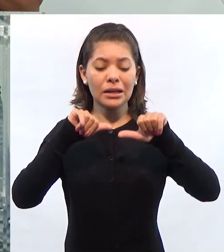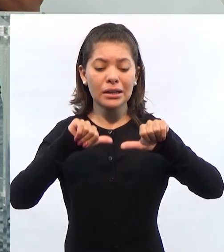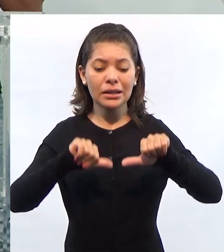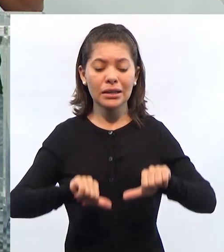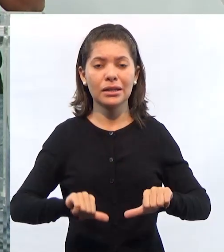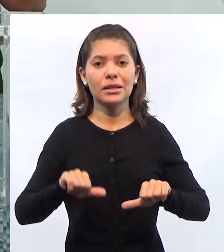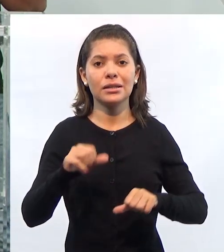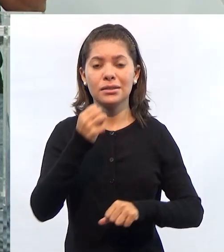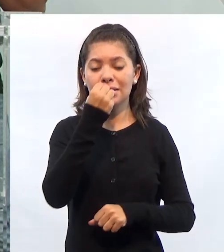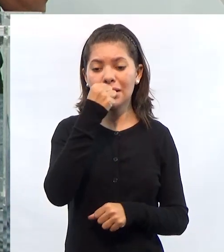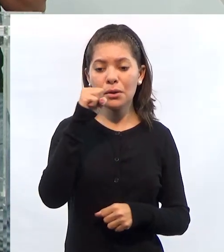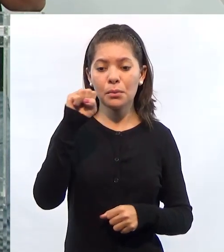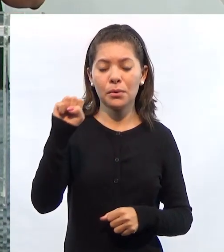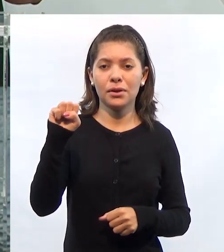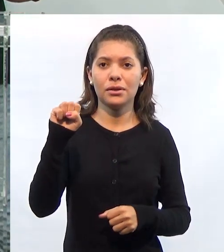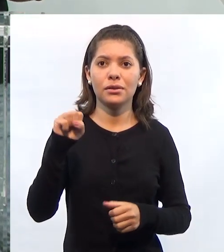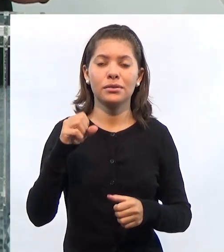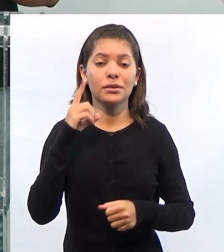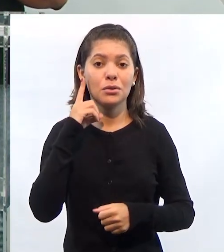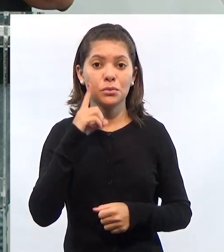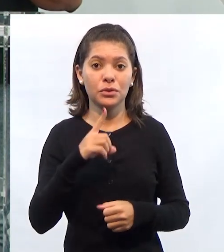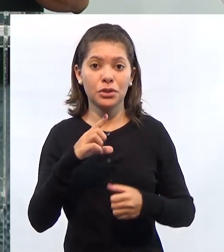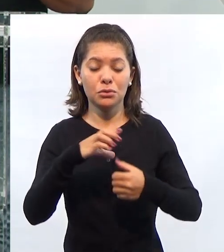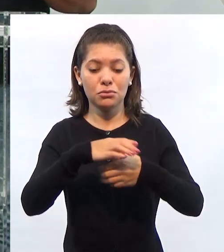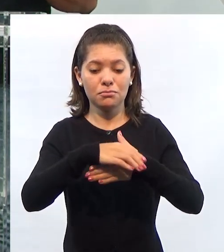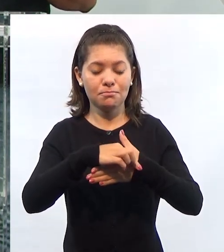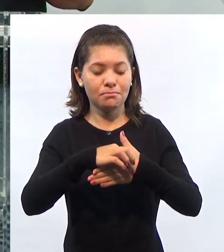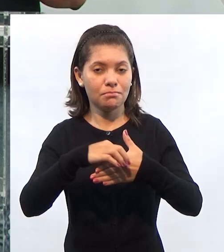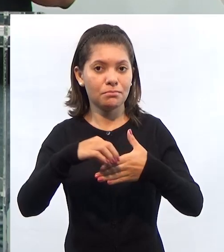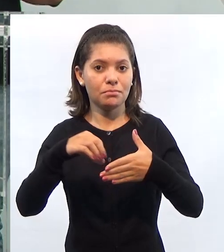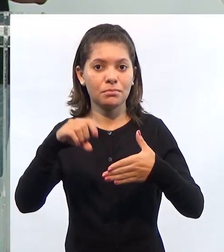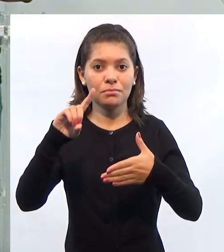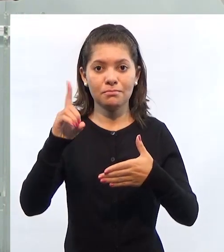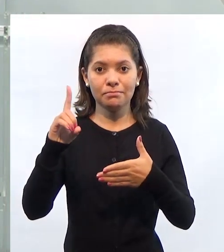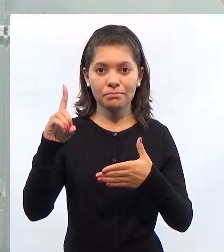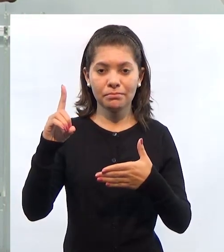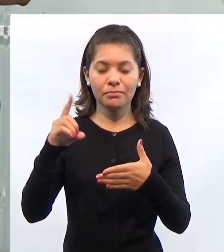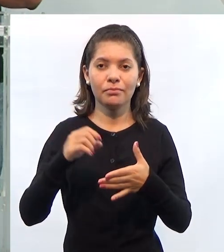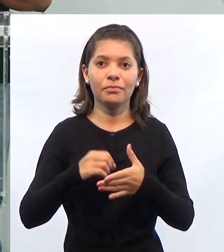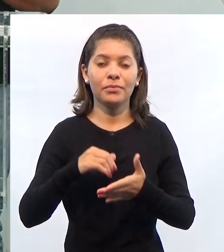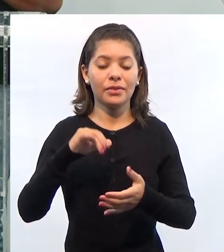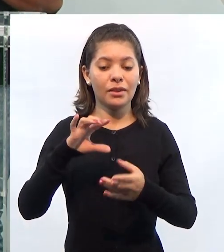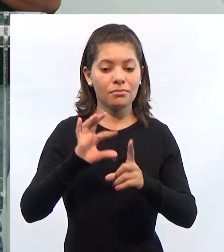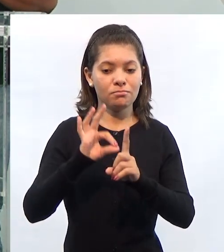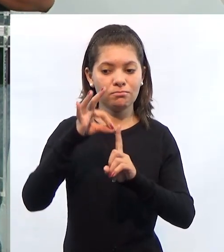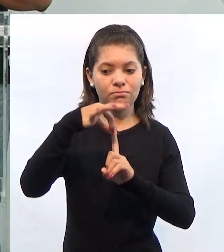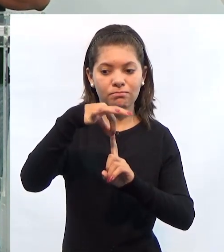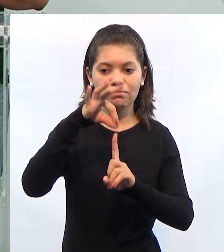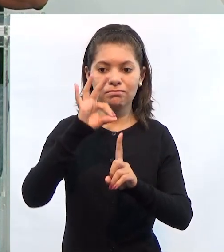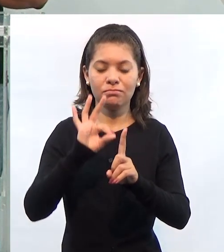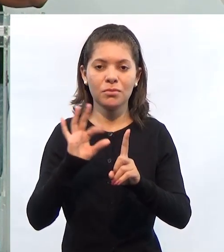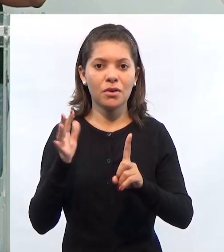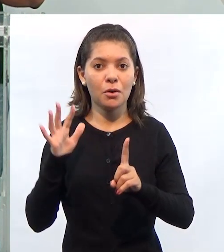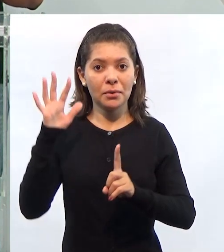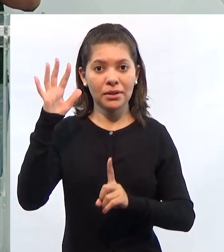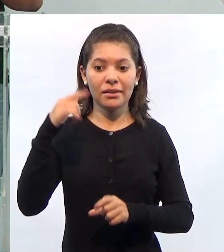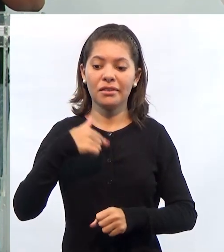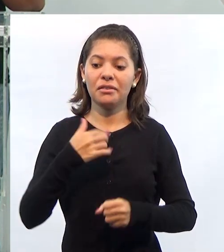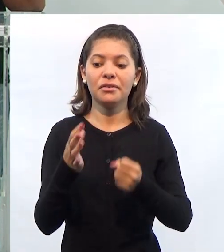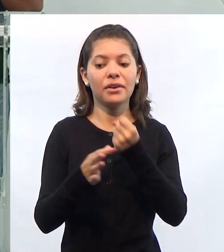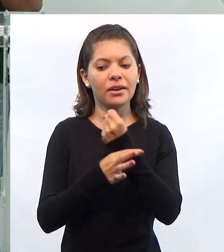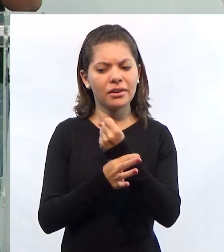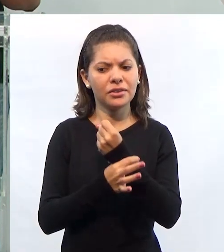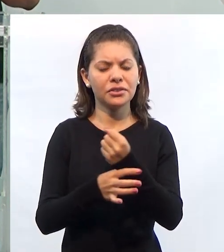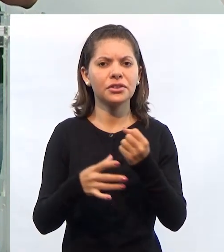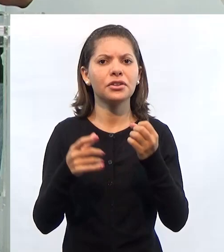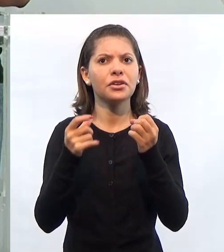e Taiwan, Estados Unidos, isso pode fazer o dólar disparar. E se o dólar disparar, o preço da soja vai disparar. Então eu vou me